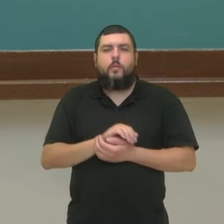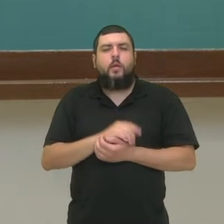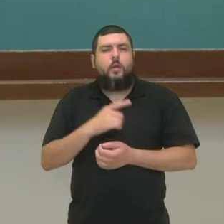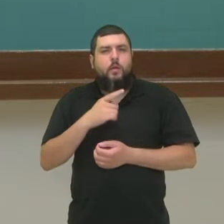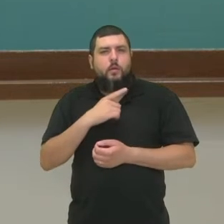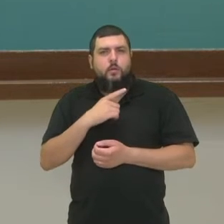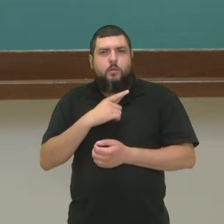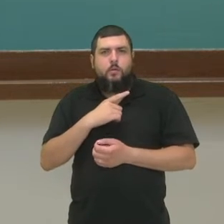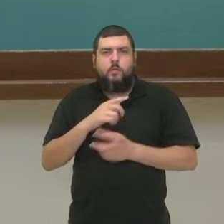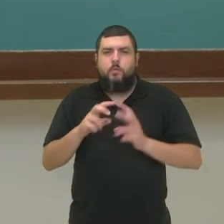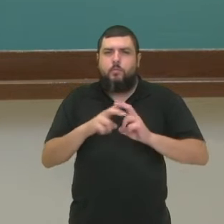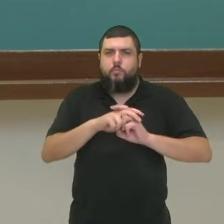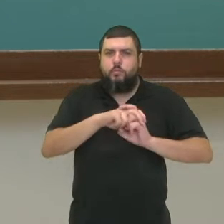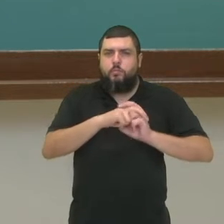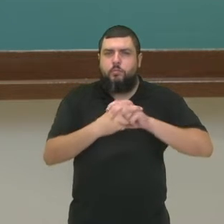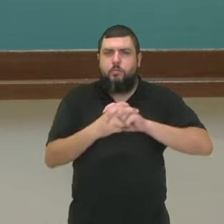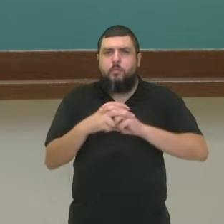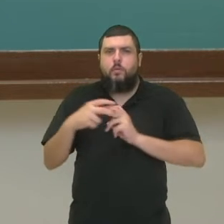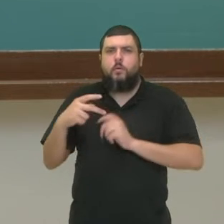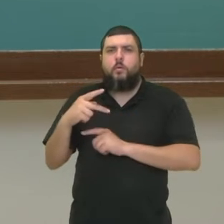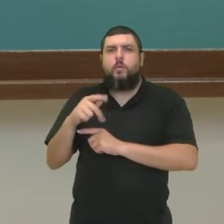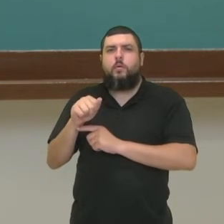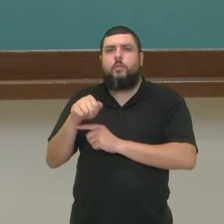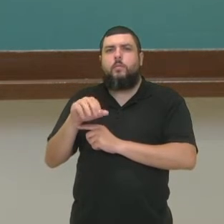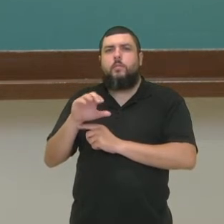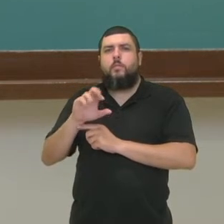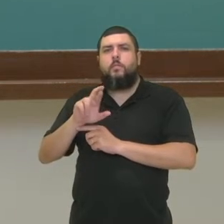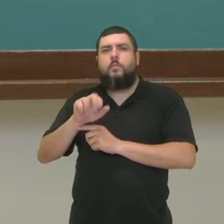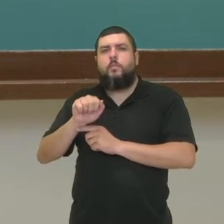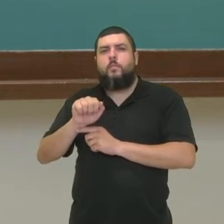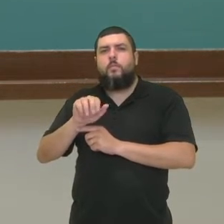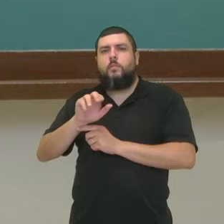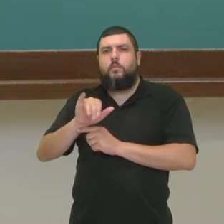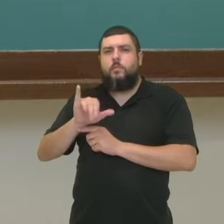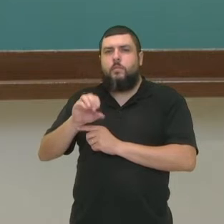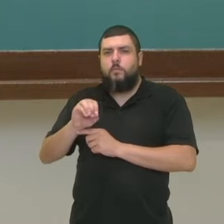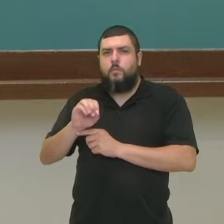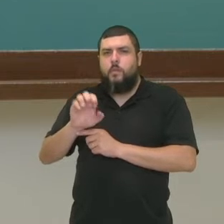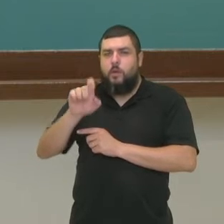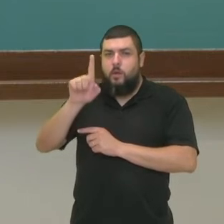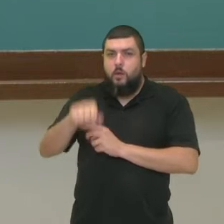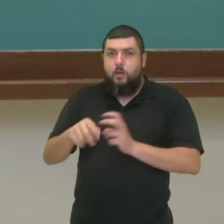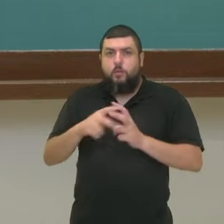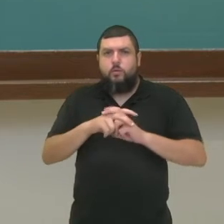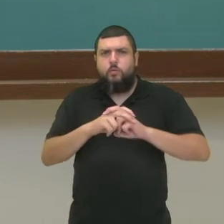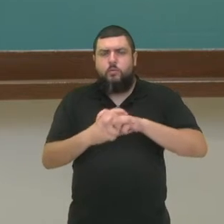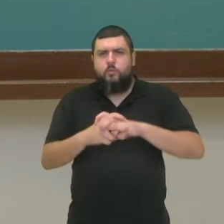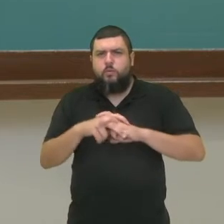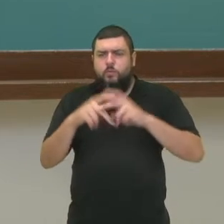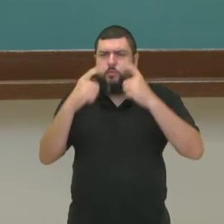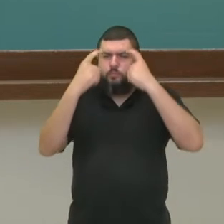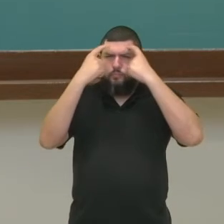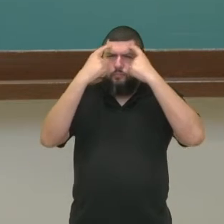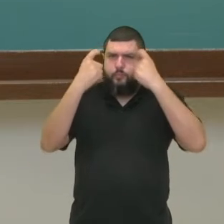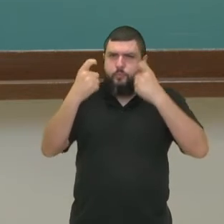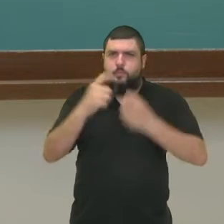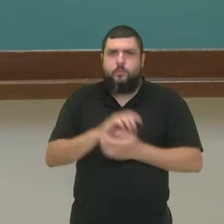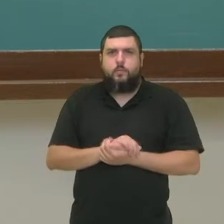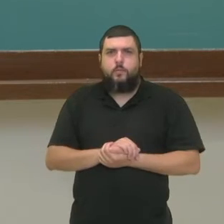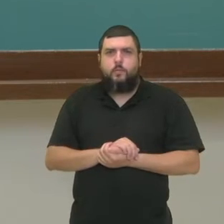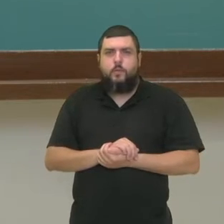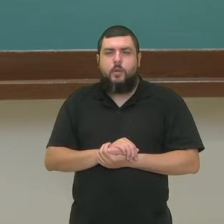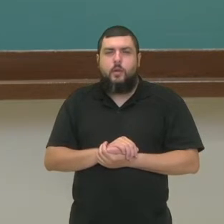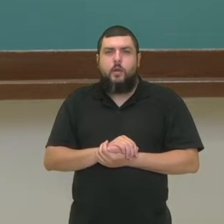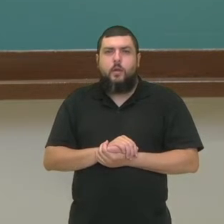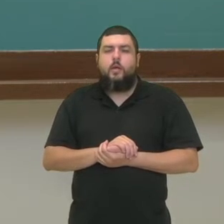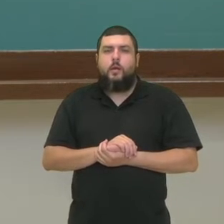fazia parte desses Jogos Olímpicos da Grécia Antiga, porém uma luta totalmente violenta. Estava associada àquela